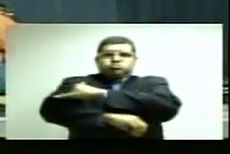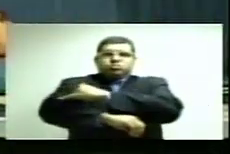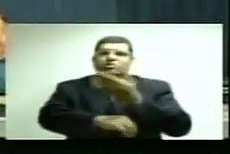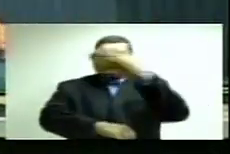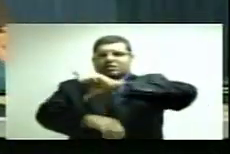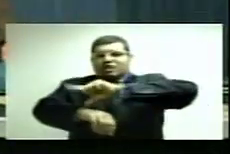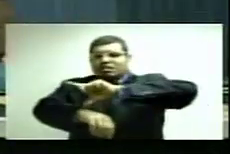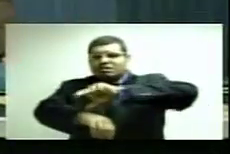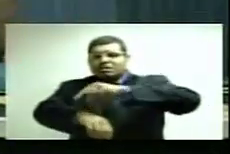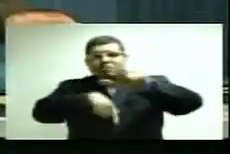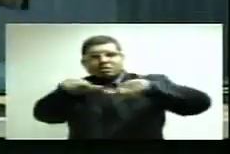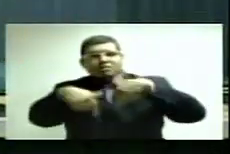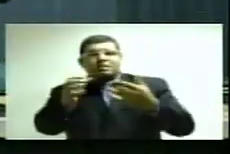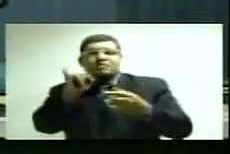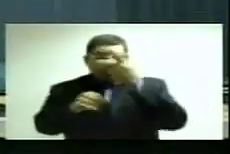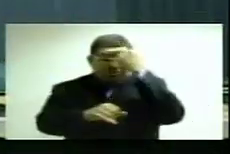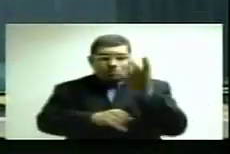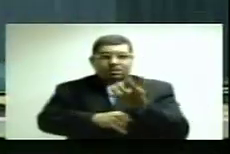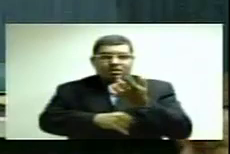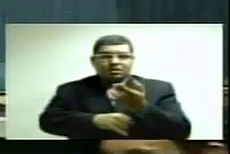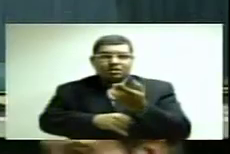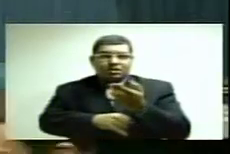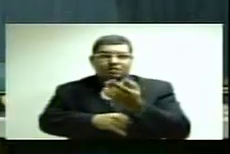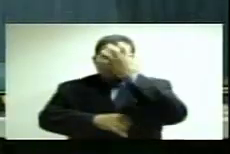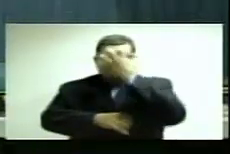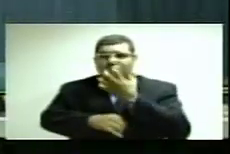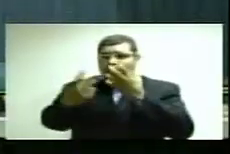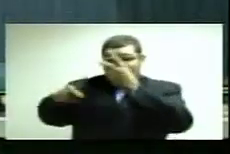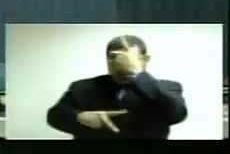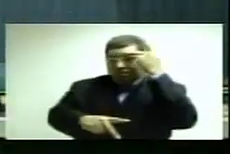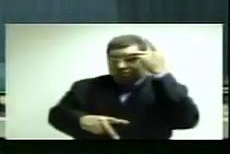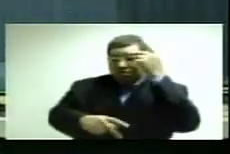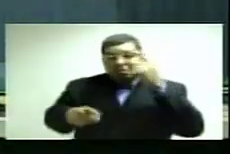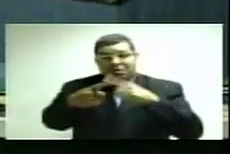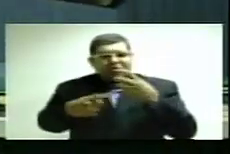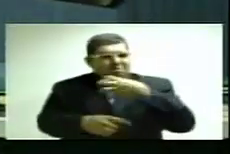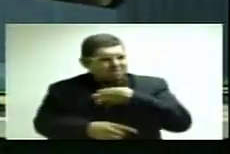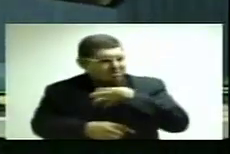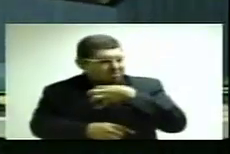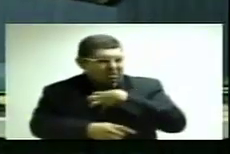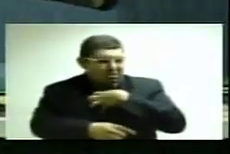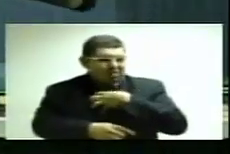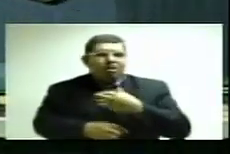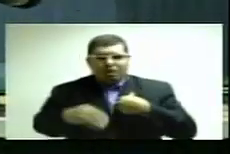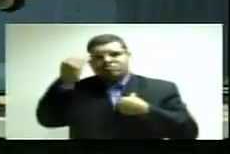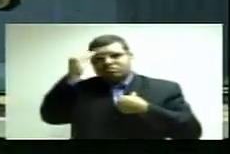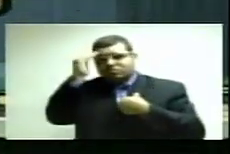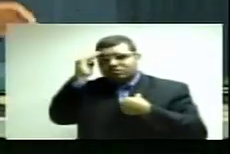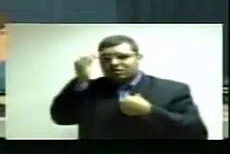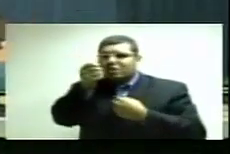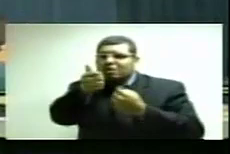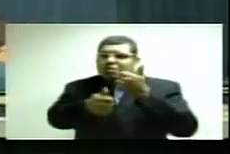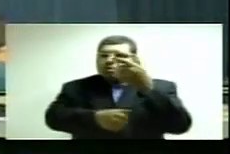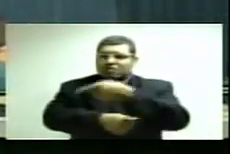chega atrasado nos compromissos. Se alguém disser, eu vou ficar com raiva da pessoa. Então o sentimento, eu entendo que seja um